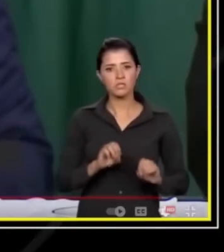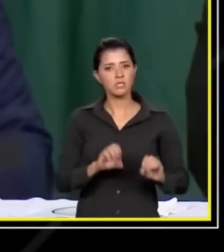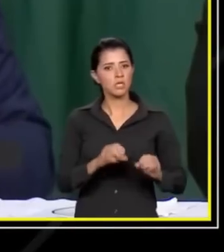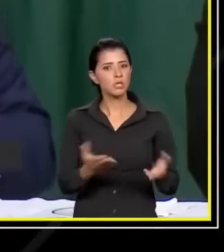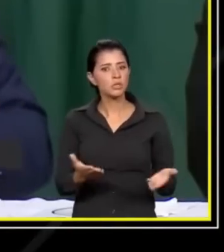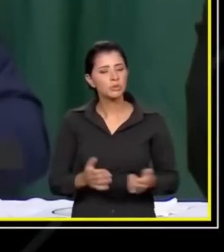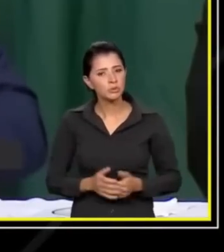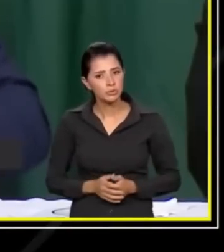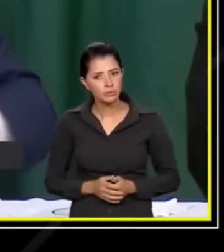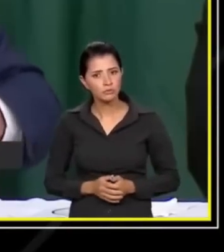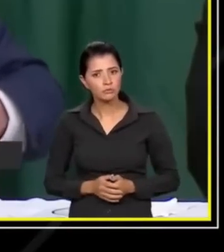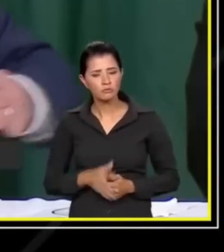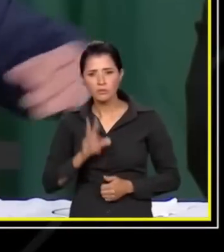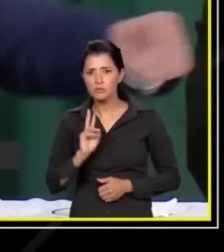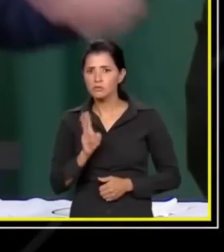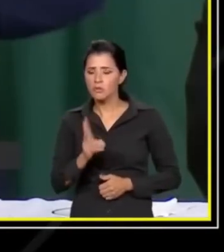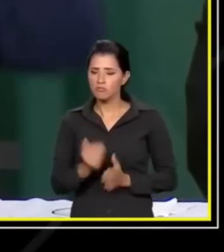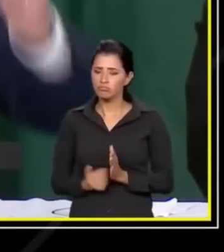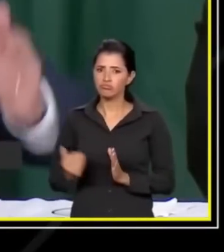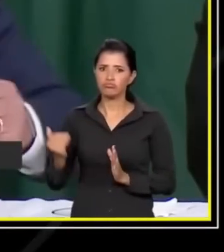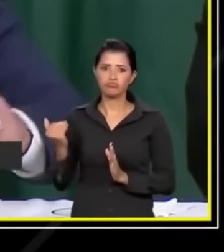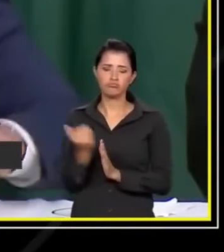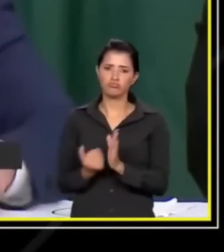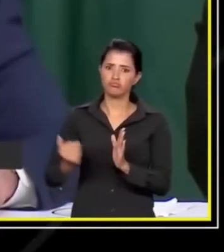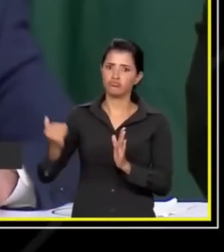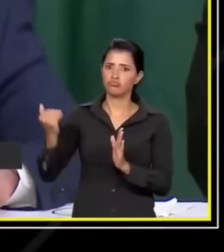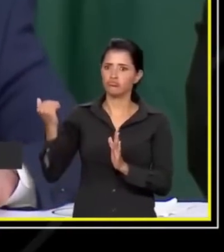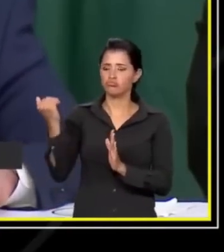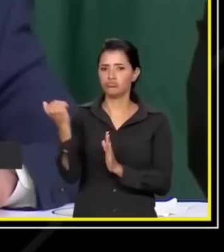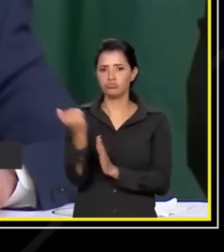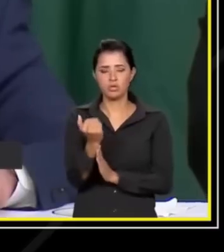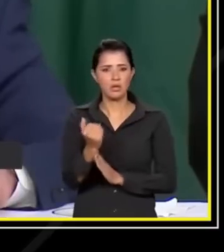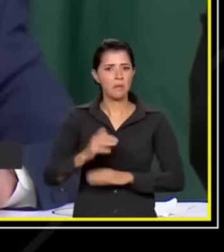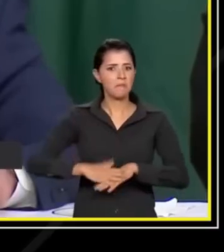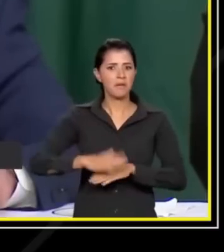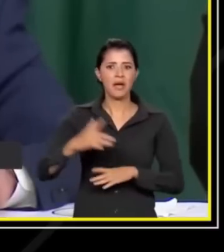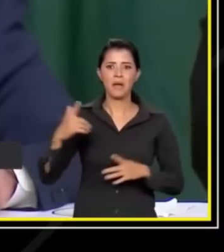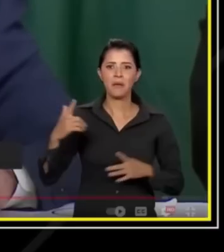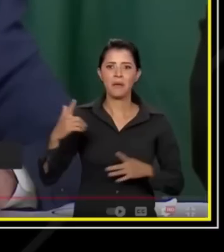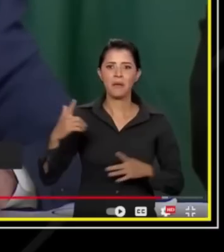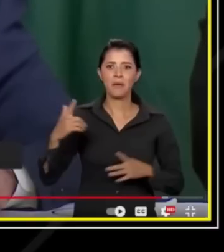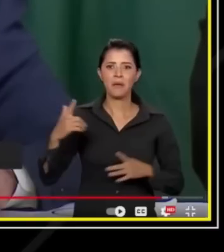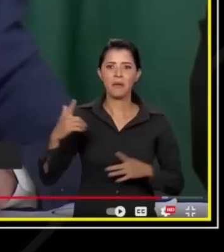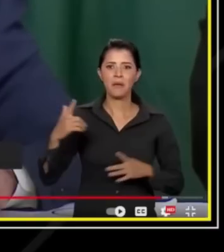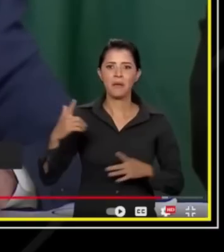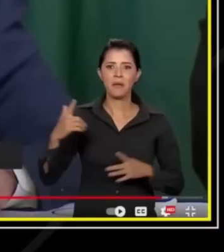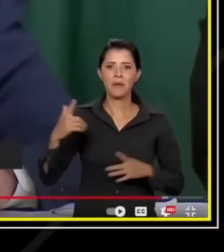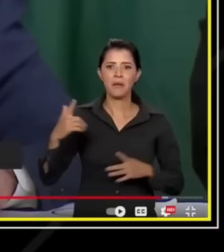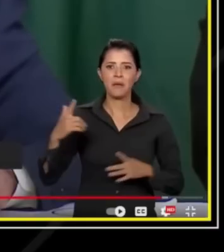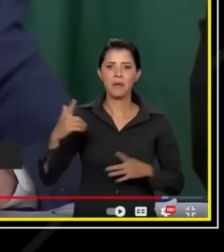E cada vez muito mais morto do que na Segunda Guerra Mundial.